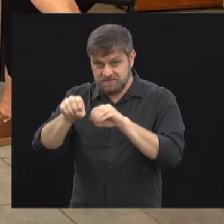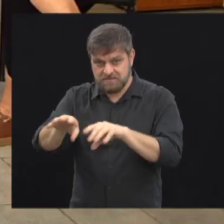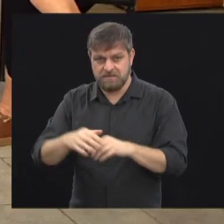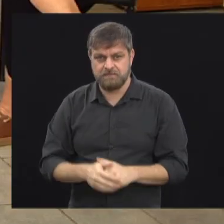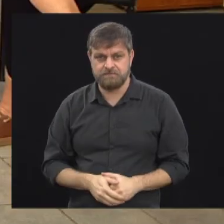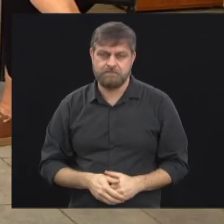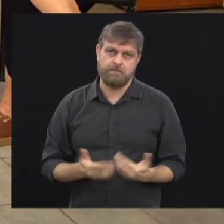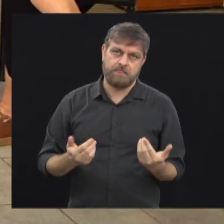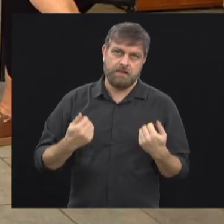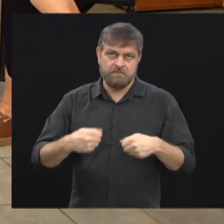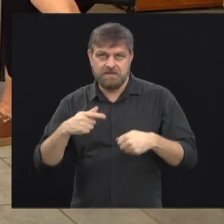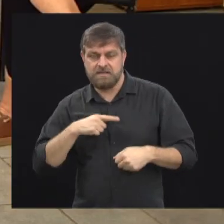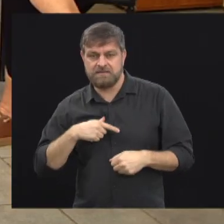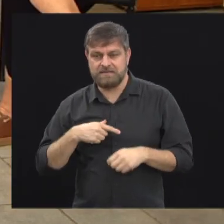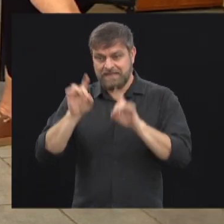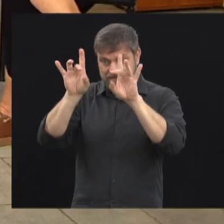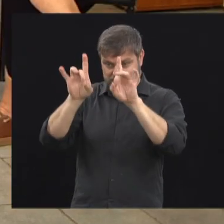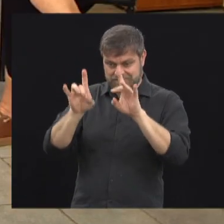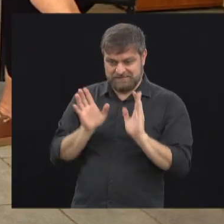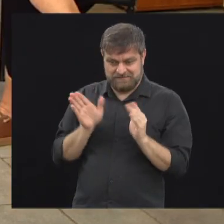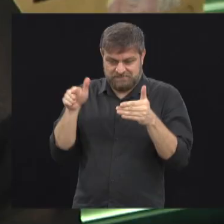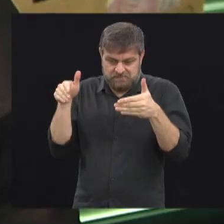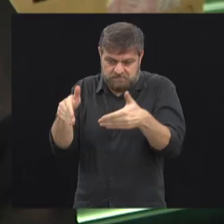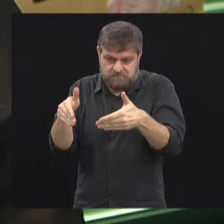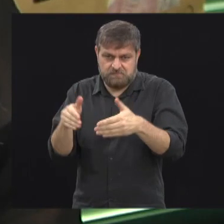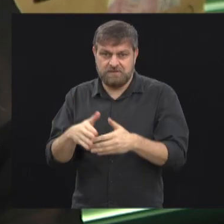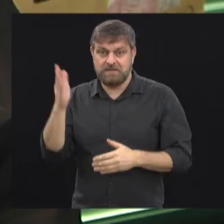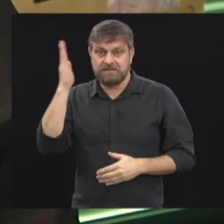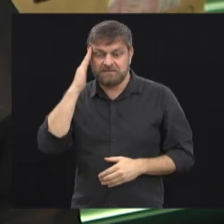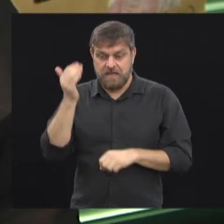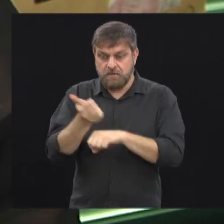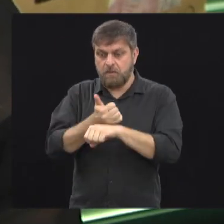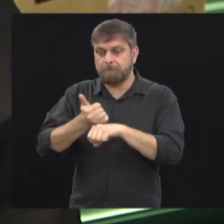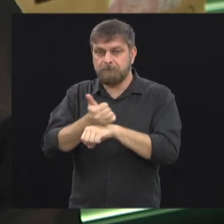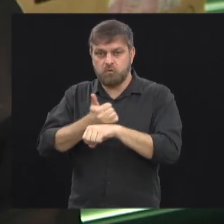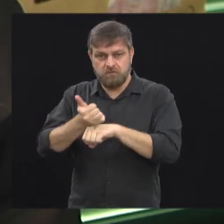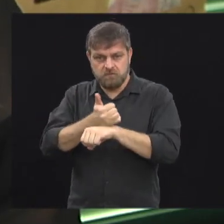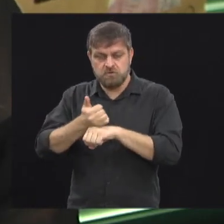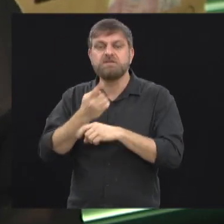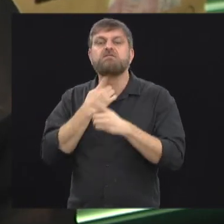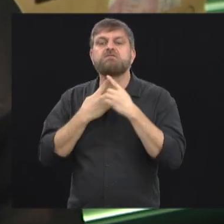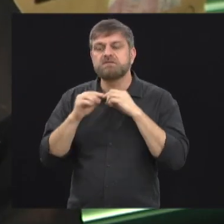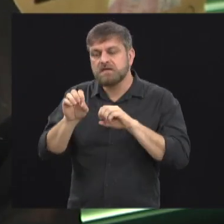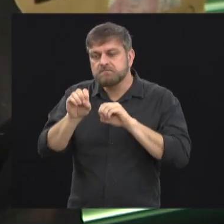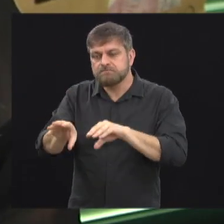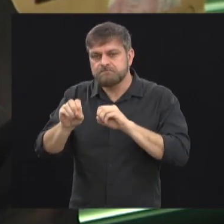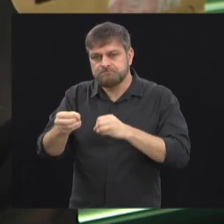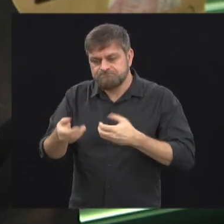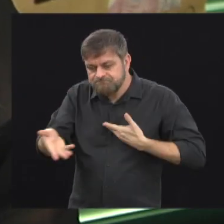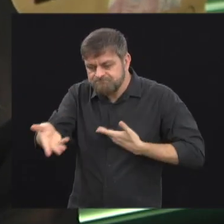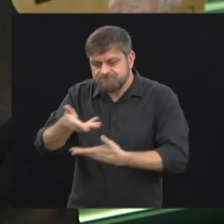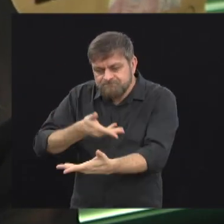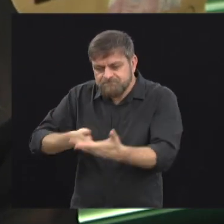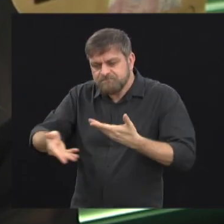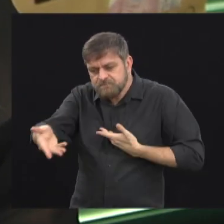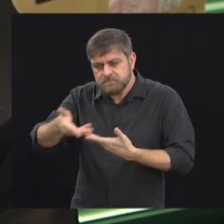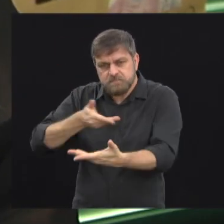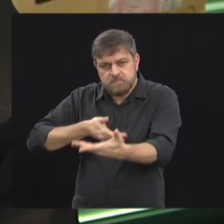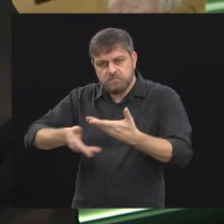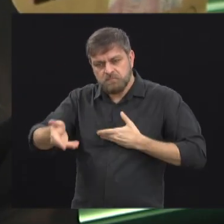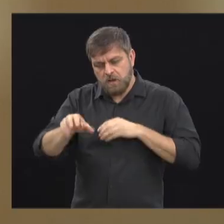ser uma coisa também específica, né? Que saiba lidar, uma pessoa que... E tenha algo a passar também, né?